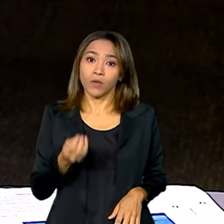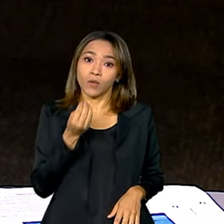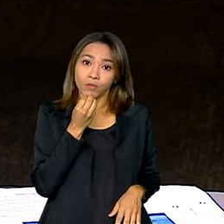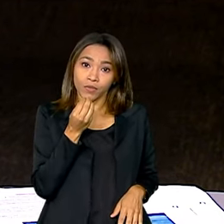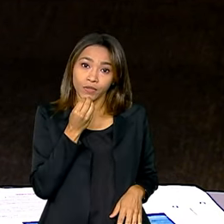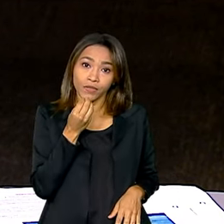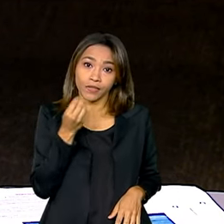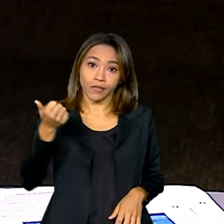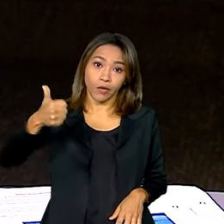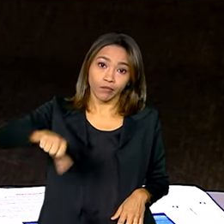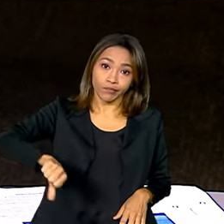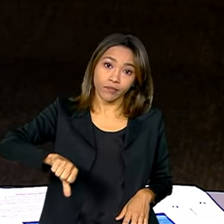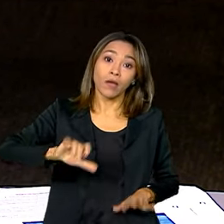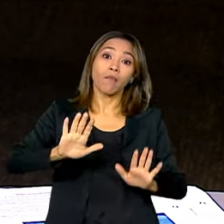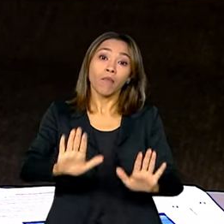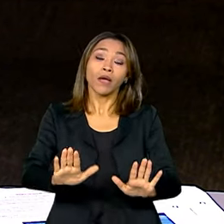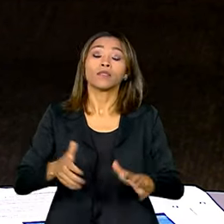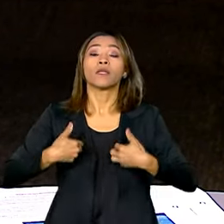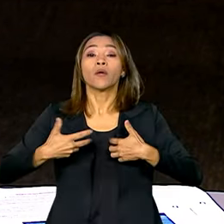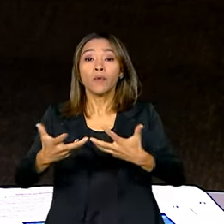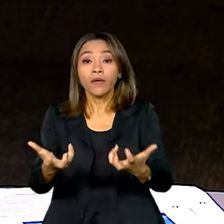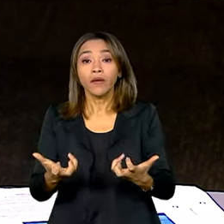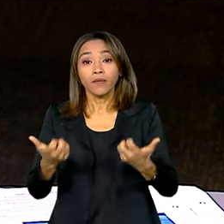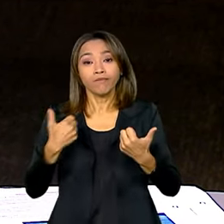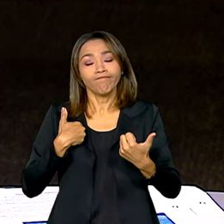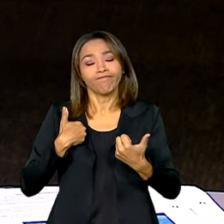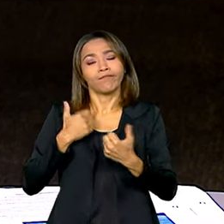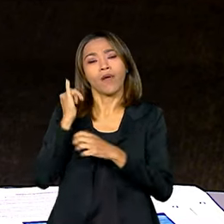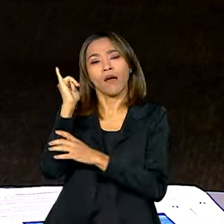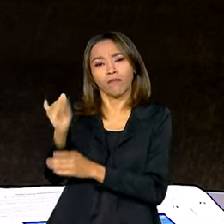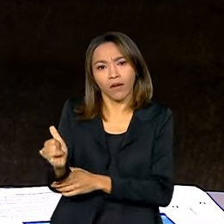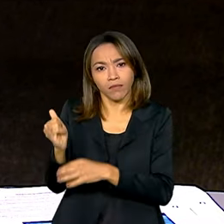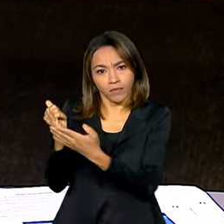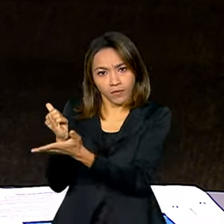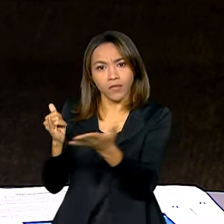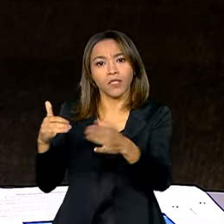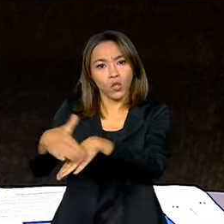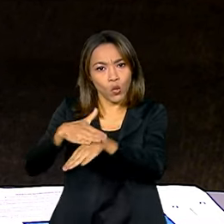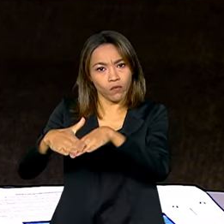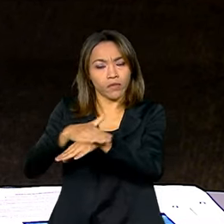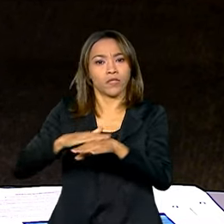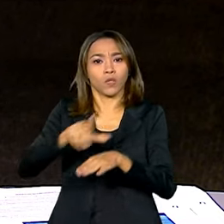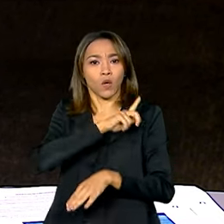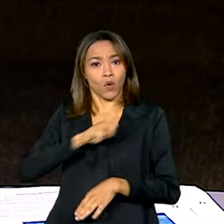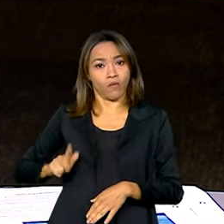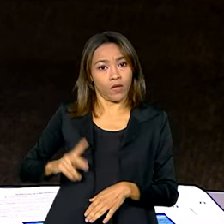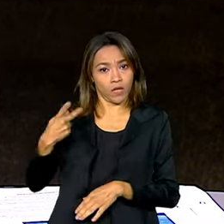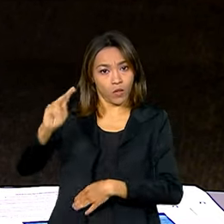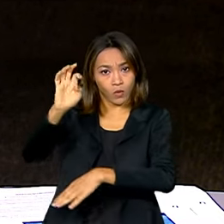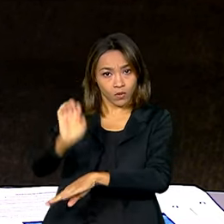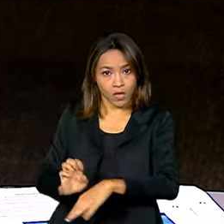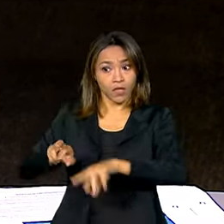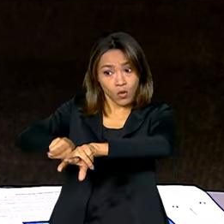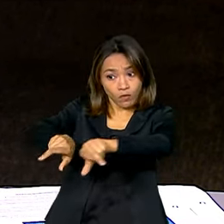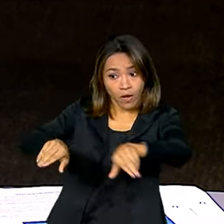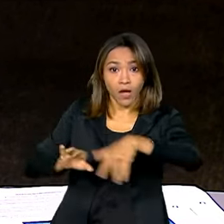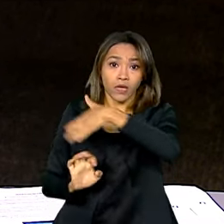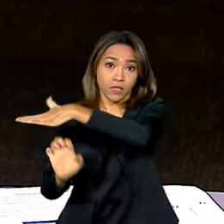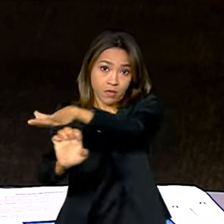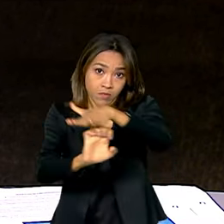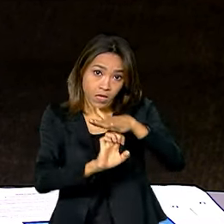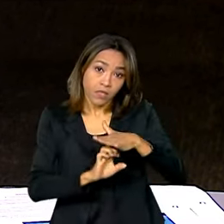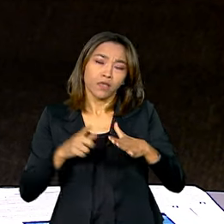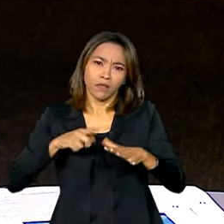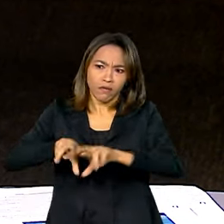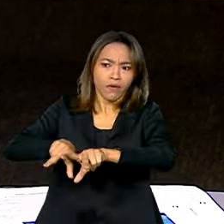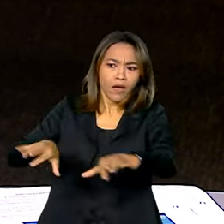deserto. Mas eu quero tranquilizar, eu e a governadora Fátima conversamos muito com os empresários que atuam no setor, e há muitos